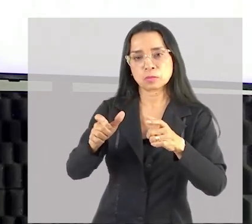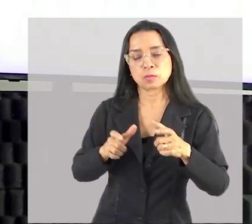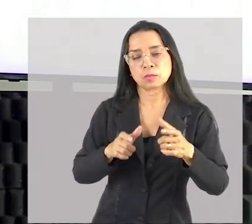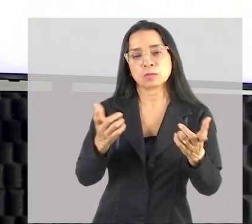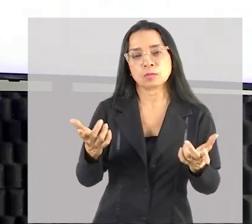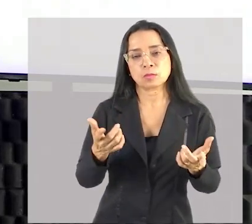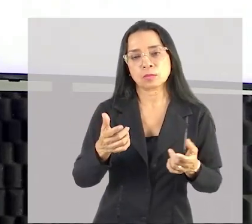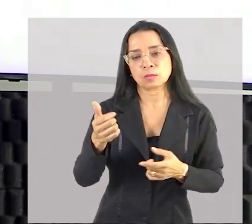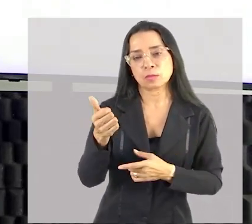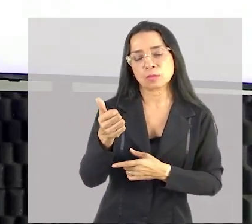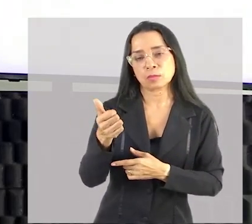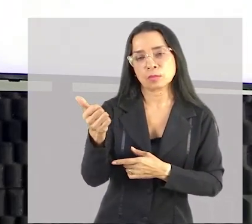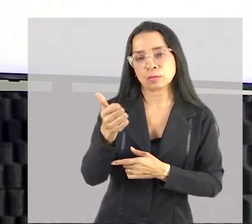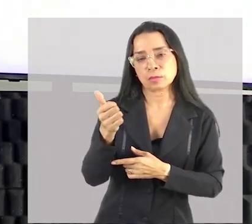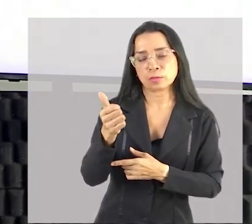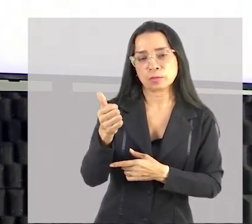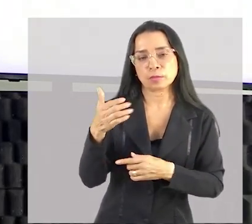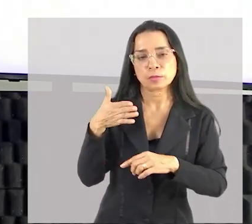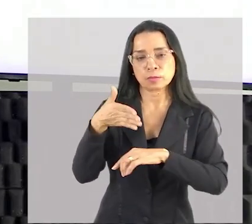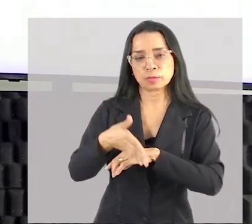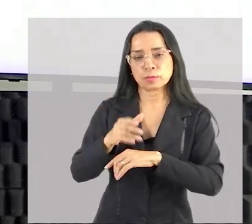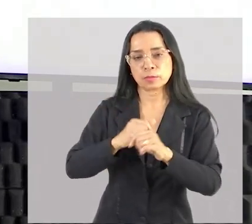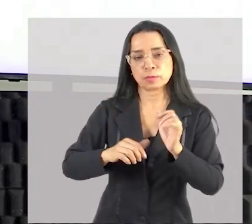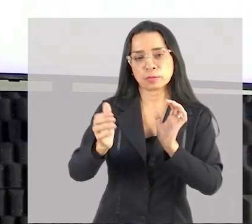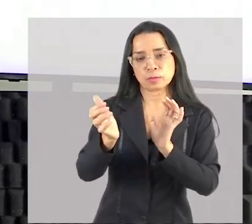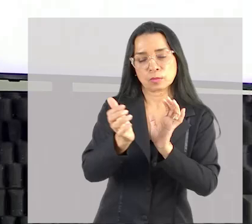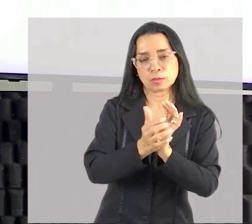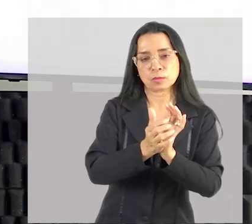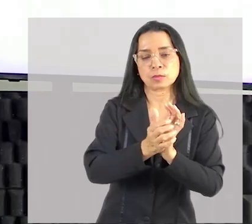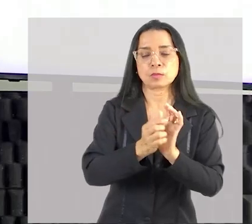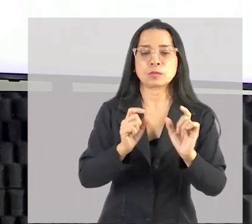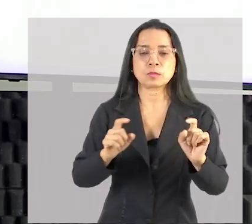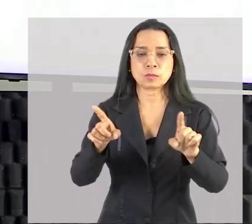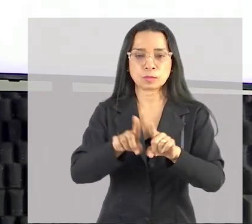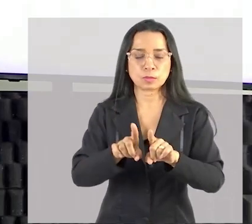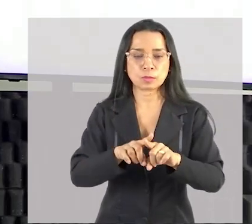Depois que o primeiro entrar no anel, um grupo entrar no anel,